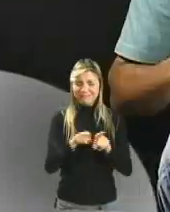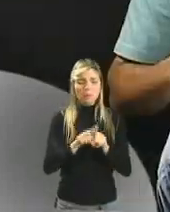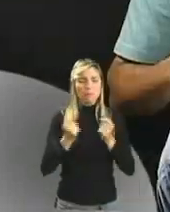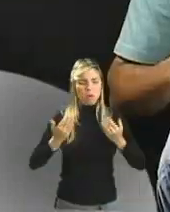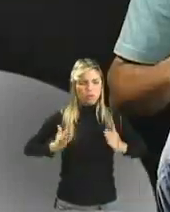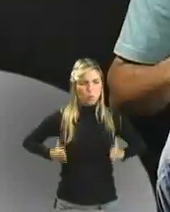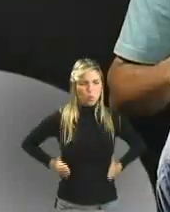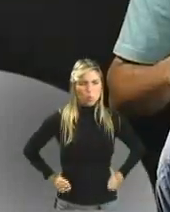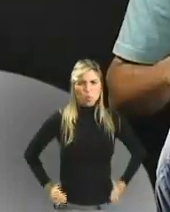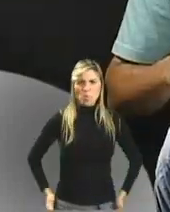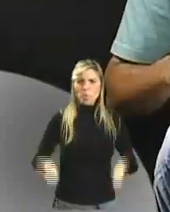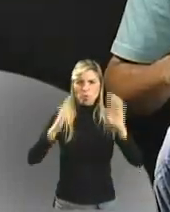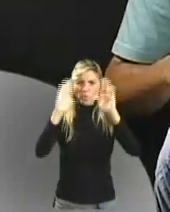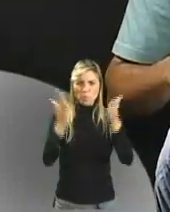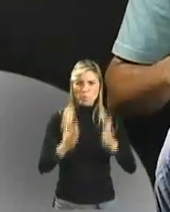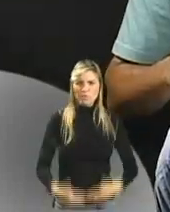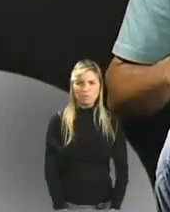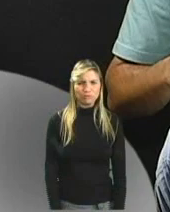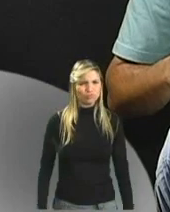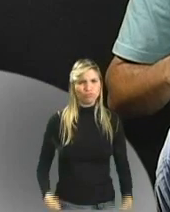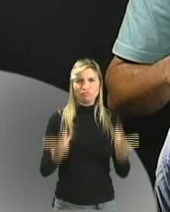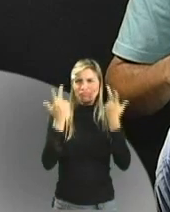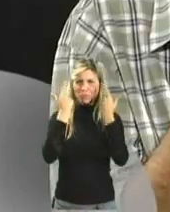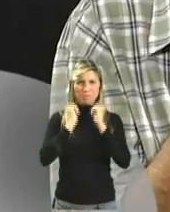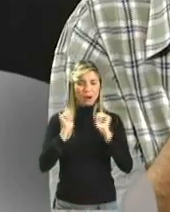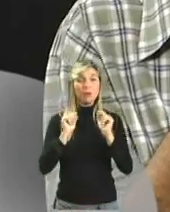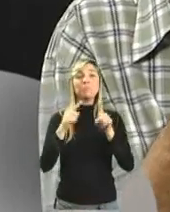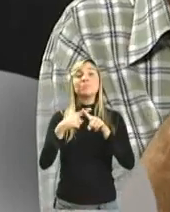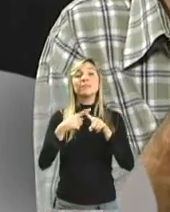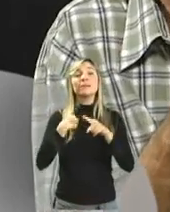da mulher. Sim. Então, tudo isso é o que nós